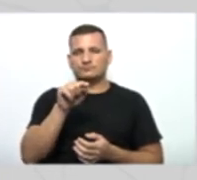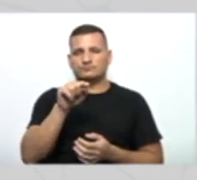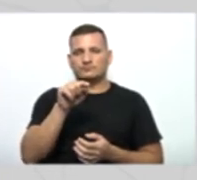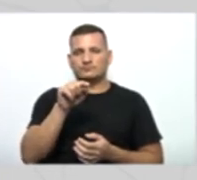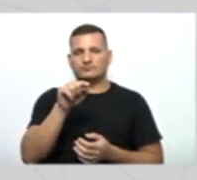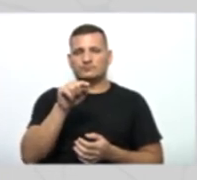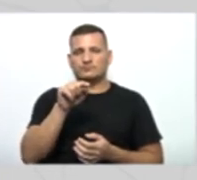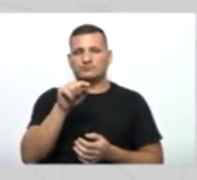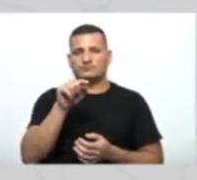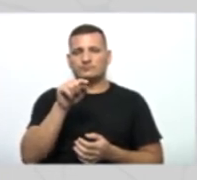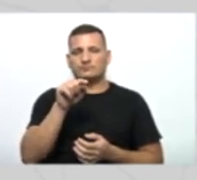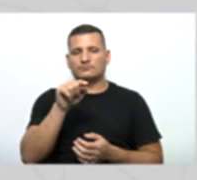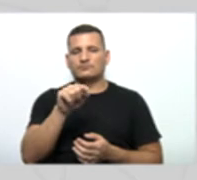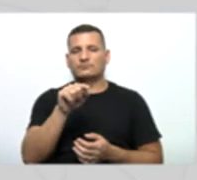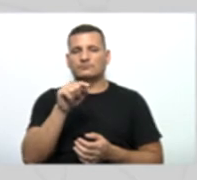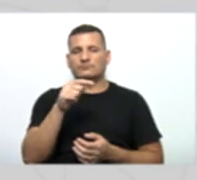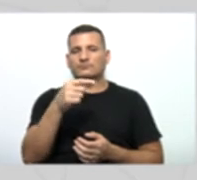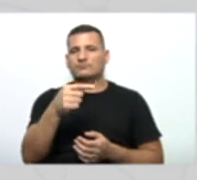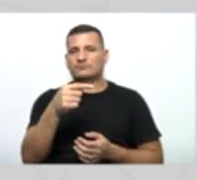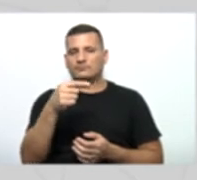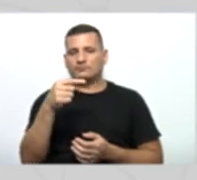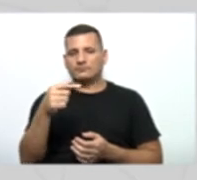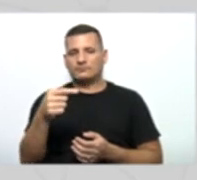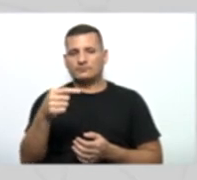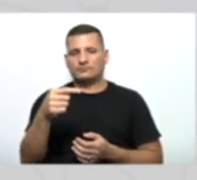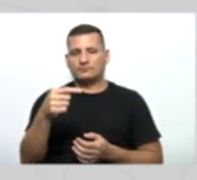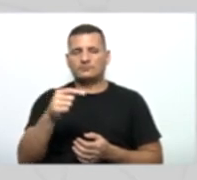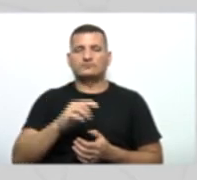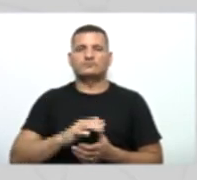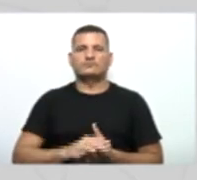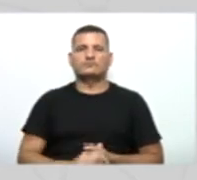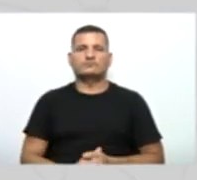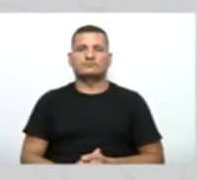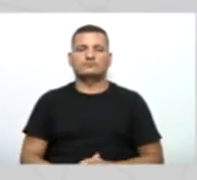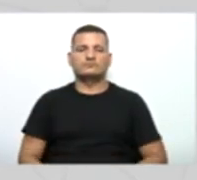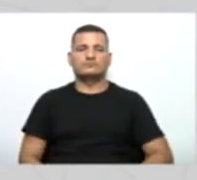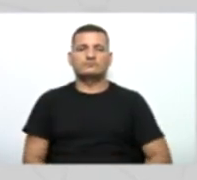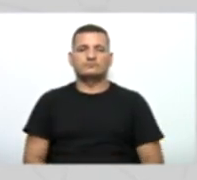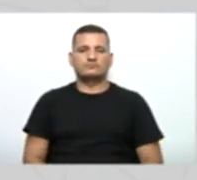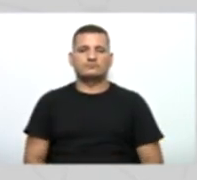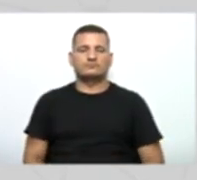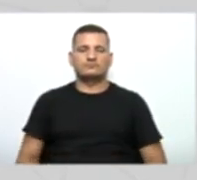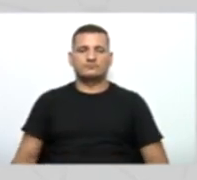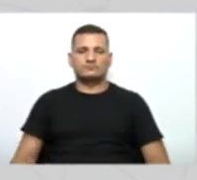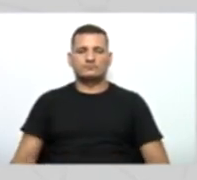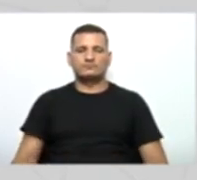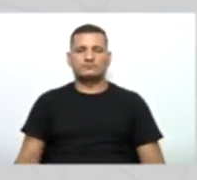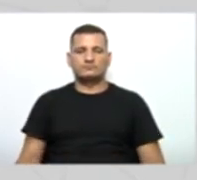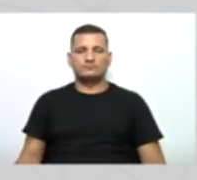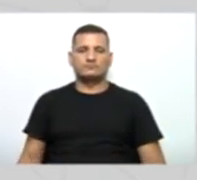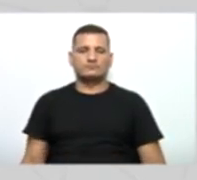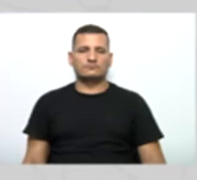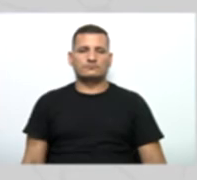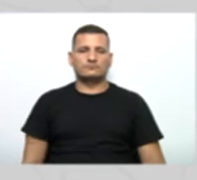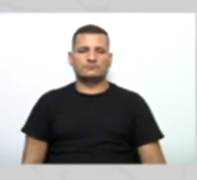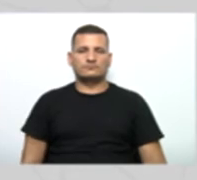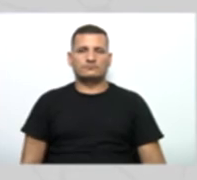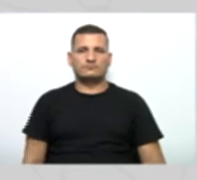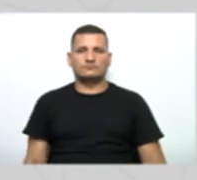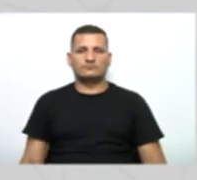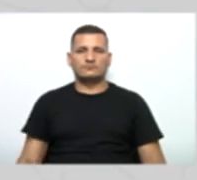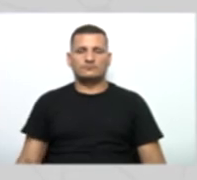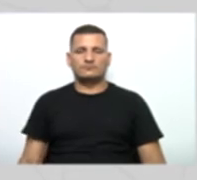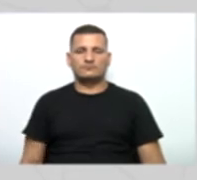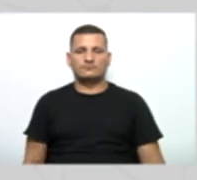dois underlines, é um atributo público. Com os dois underlines, é um atributo privado, que foi o que nós definimos aqui na nossa